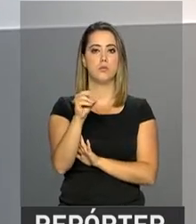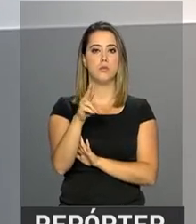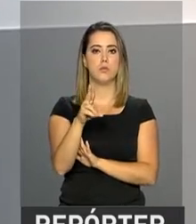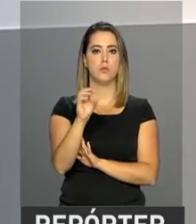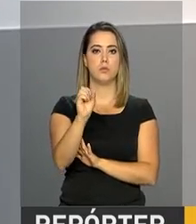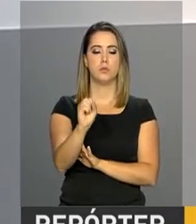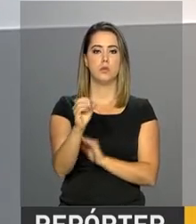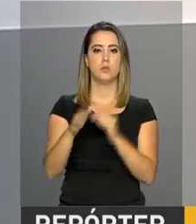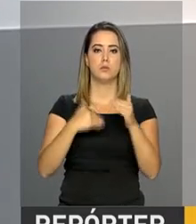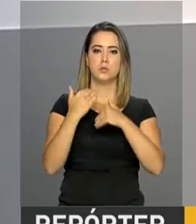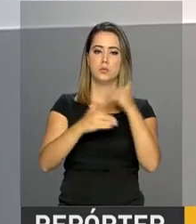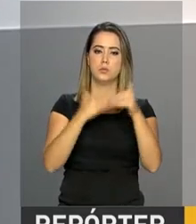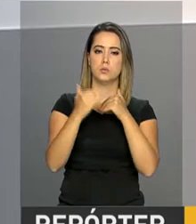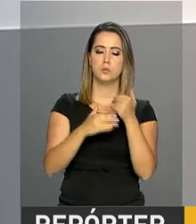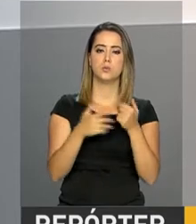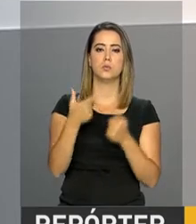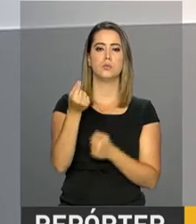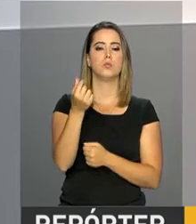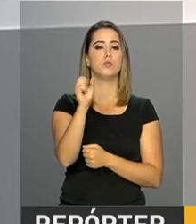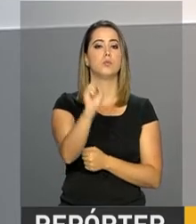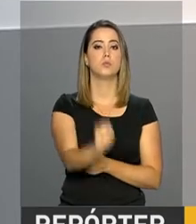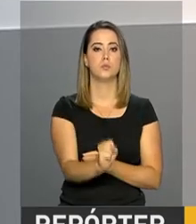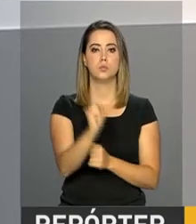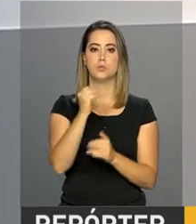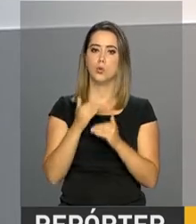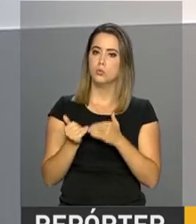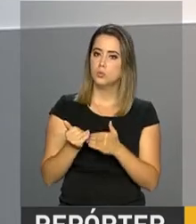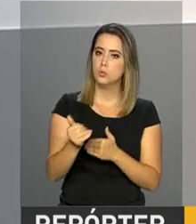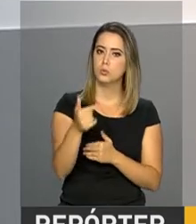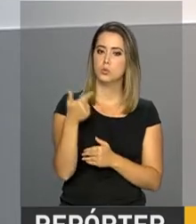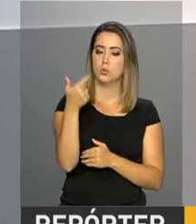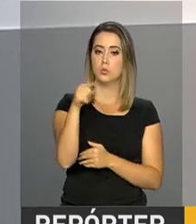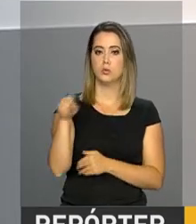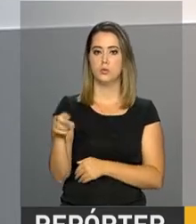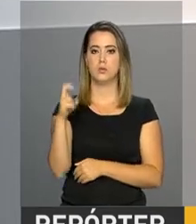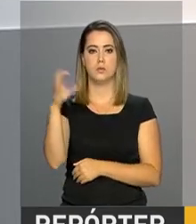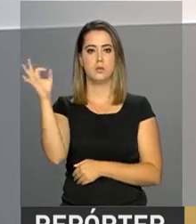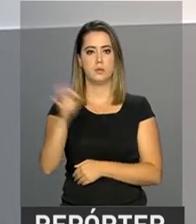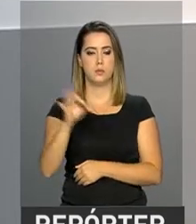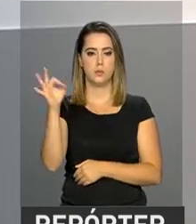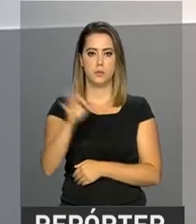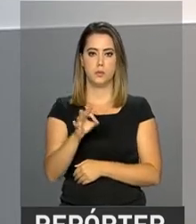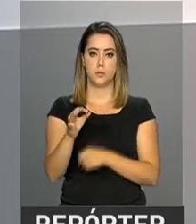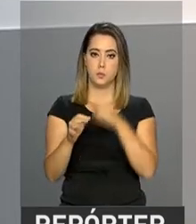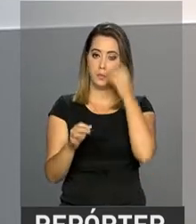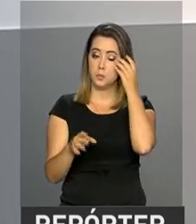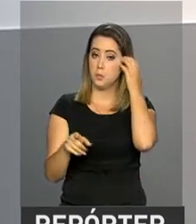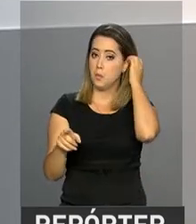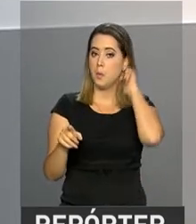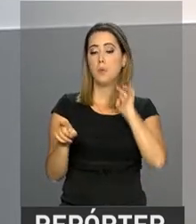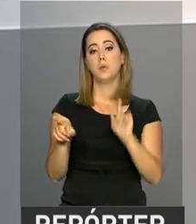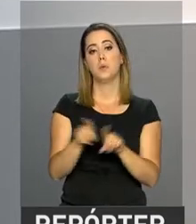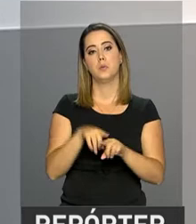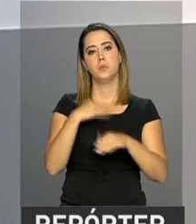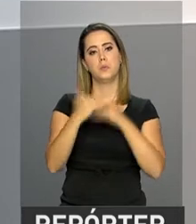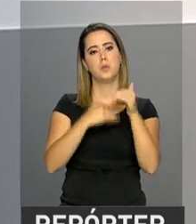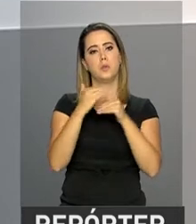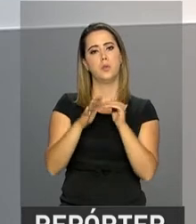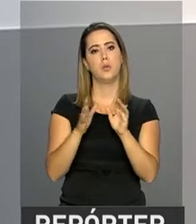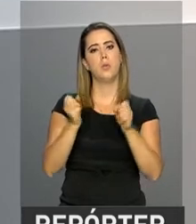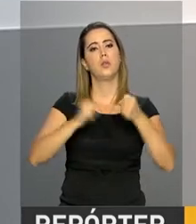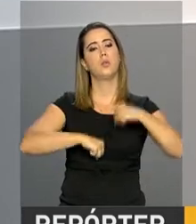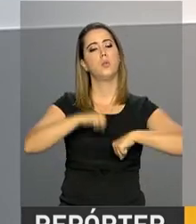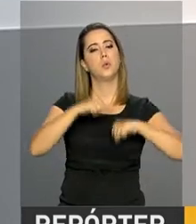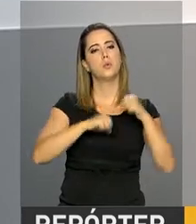a previsão de crescimento para 2018 foi mantida em 2,5%. A estimativa também é de aumento para a produção